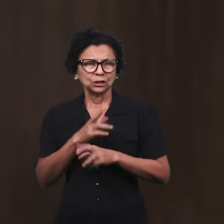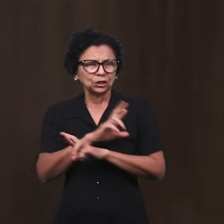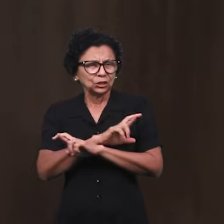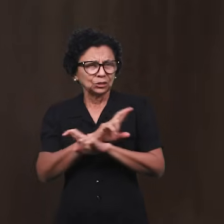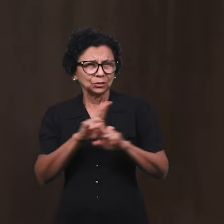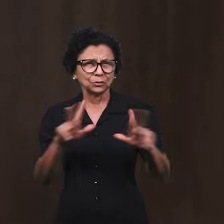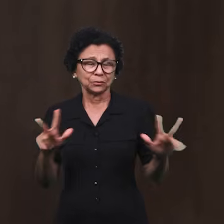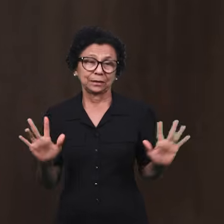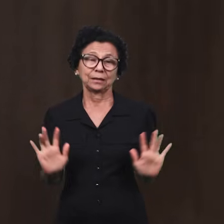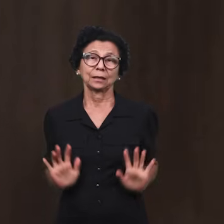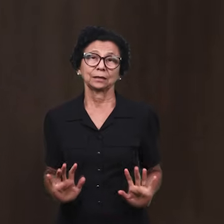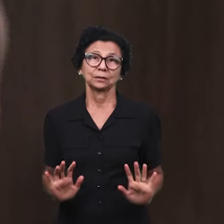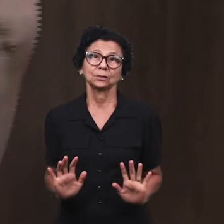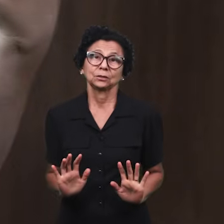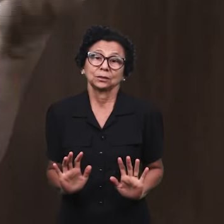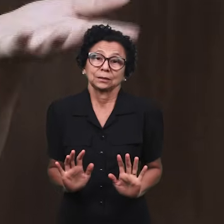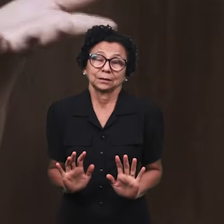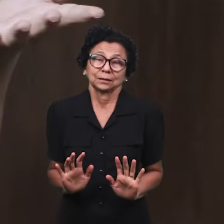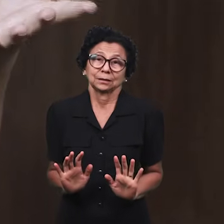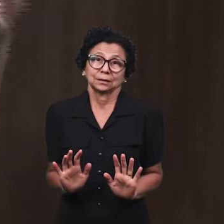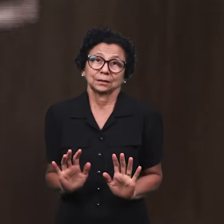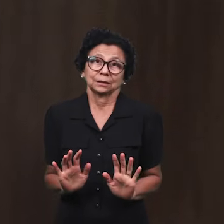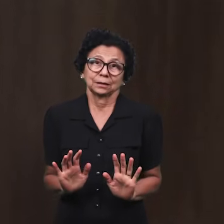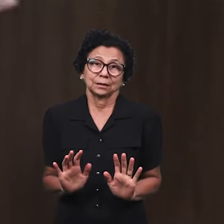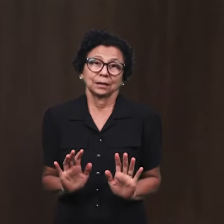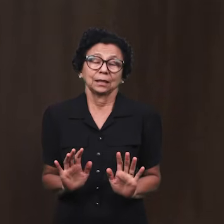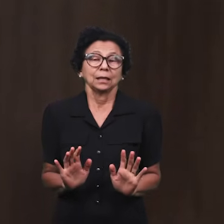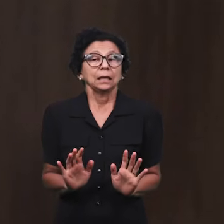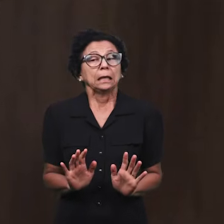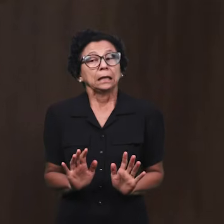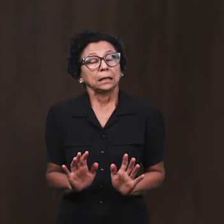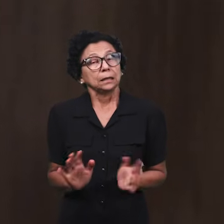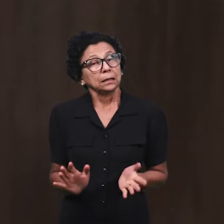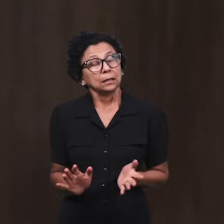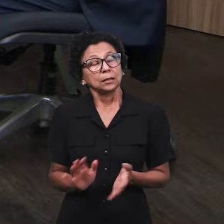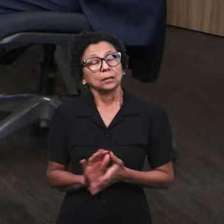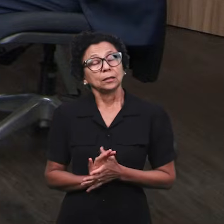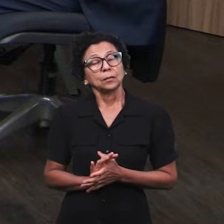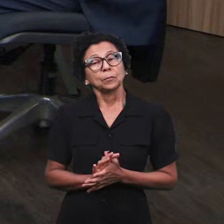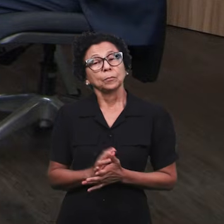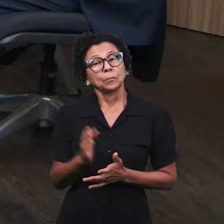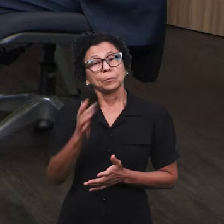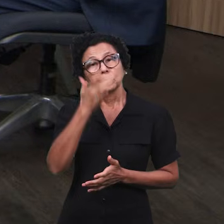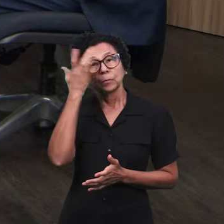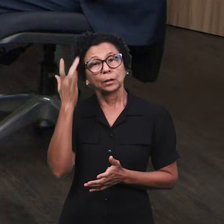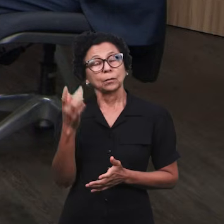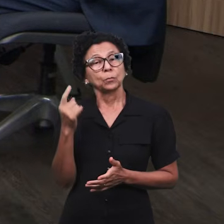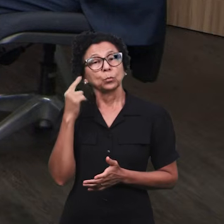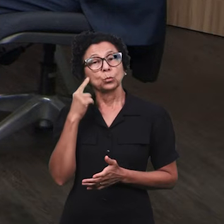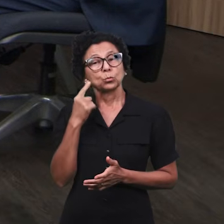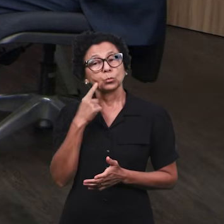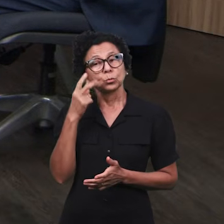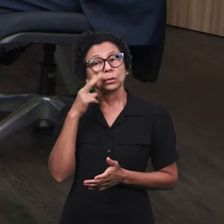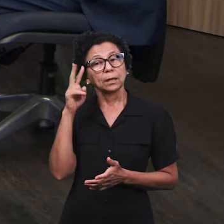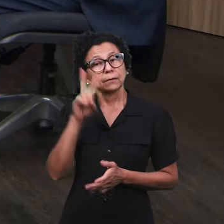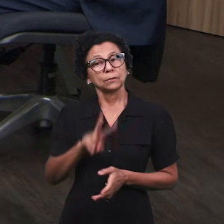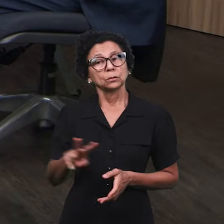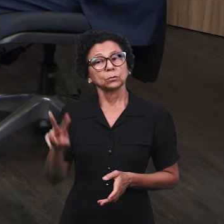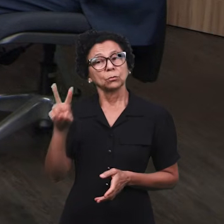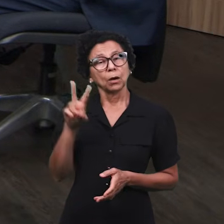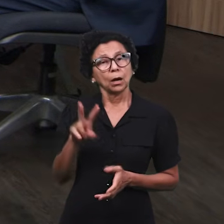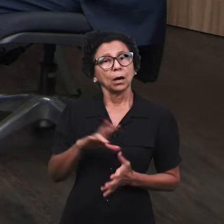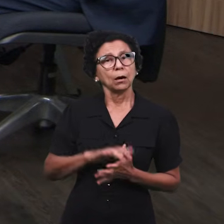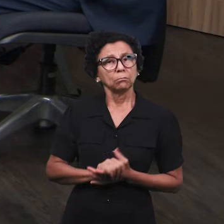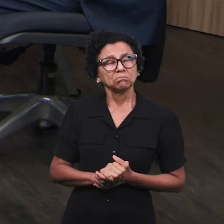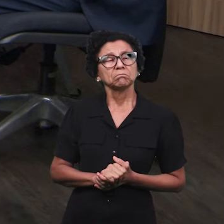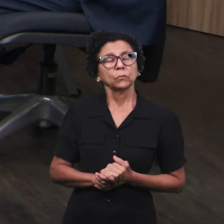isso para a gente, por ser visual, para quem é ouvinte, pode ser um pouco mais pesado, mas para quem é surdo, eu vou ter que fazer